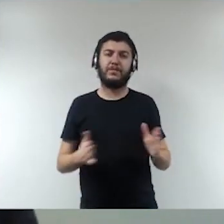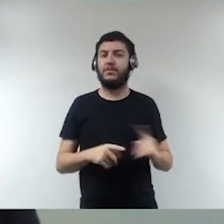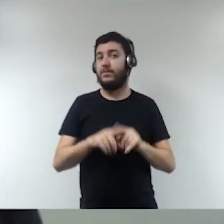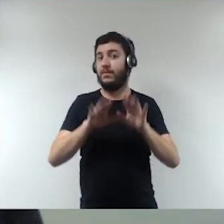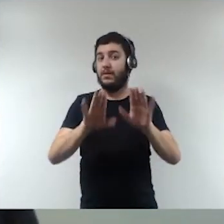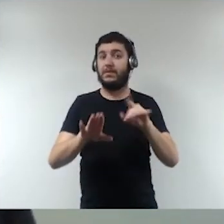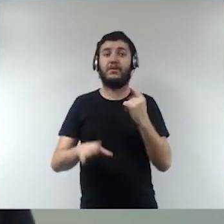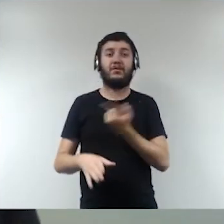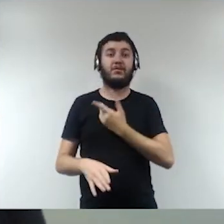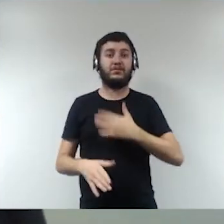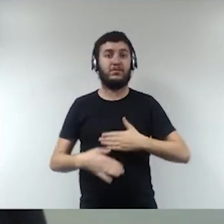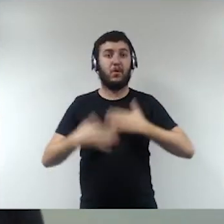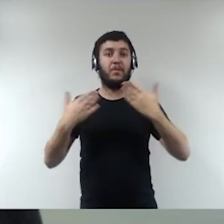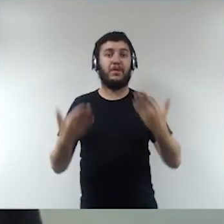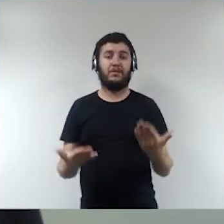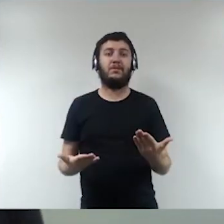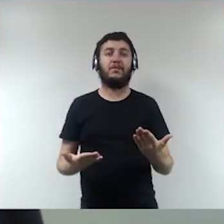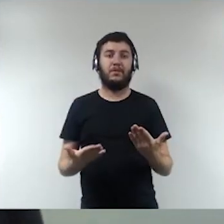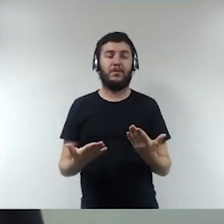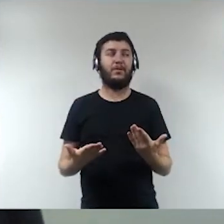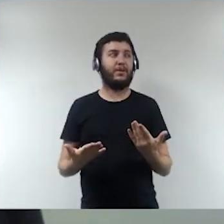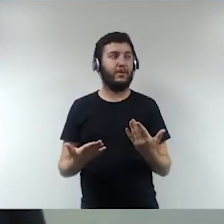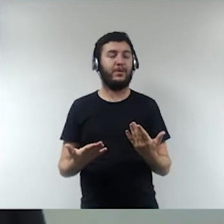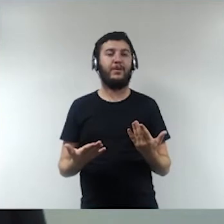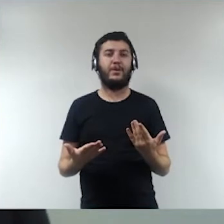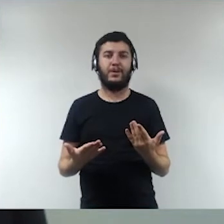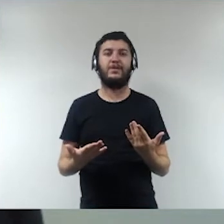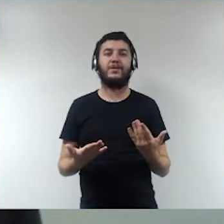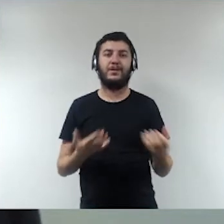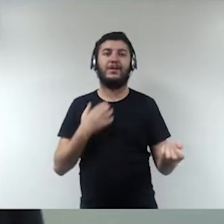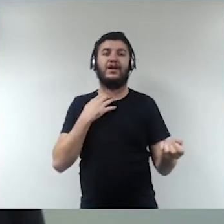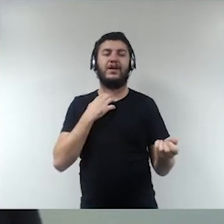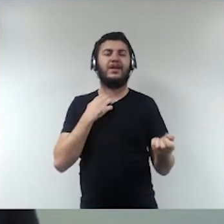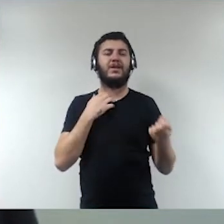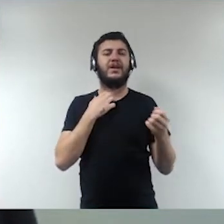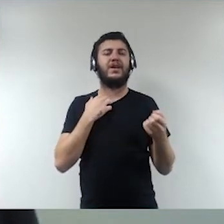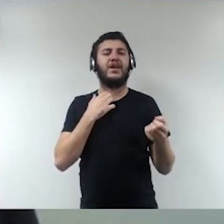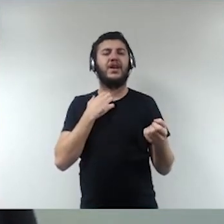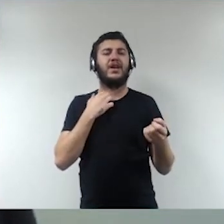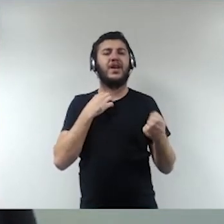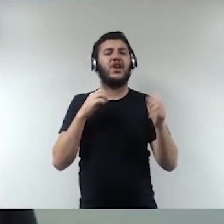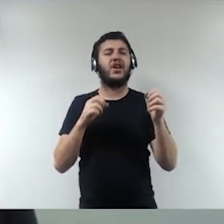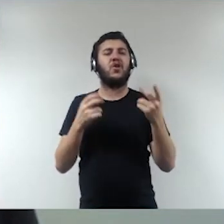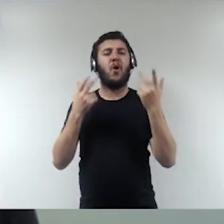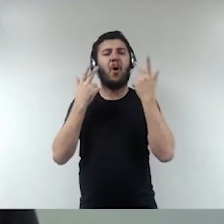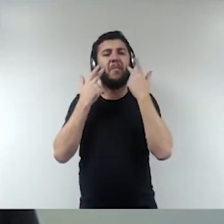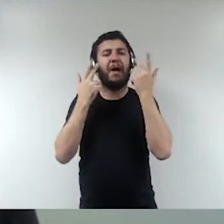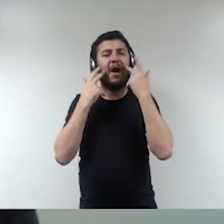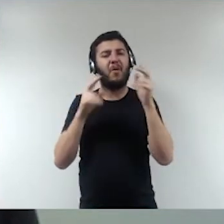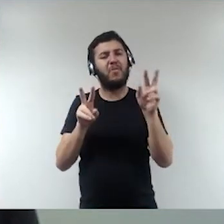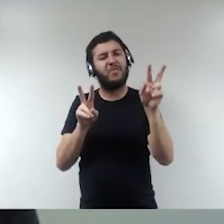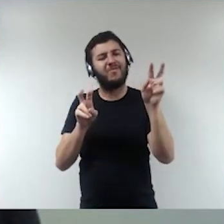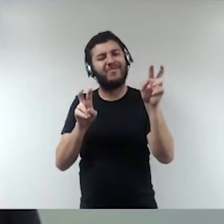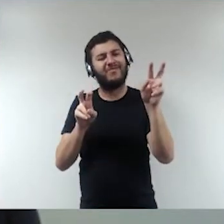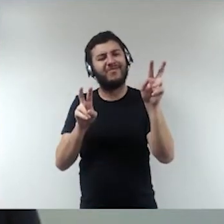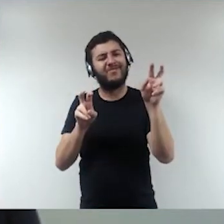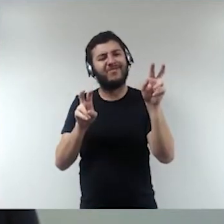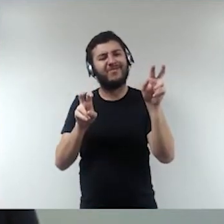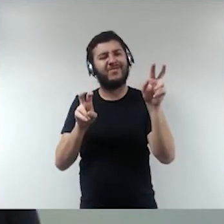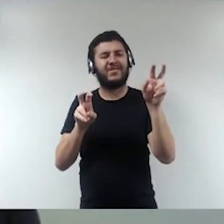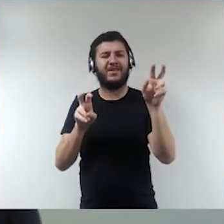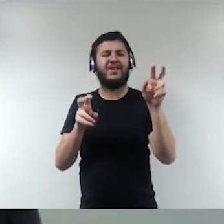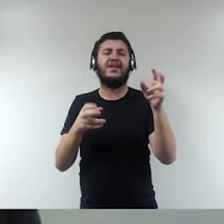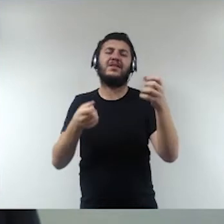somos surpreendidos com esse novo normal, que já foi mencionado aqui pelos que me